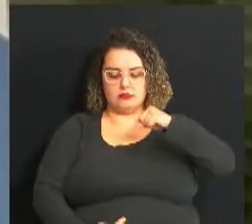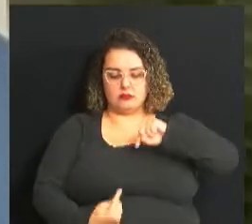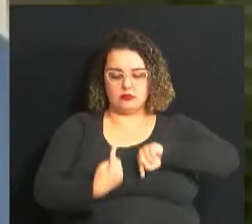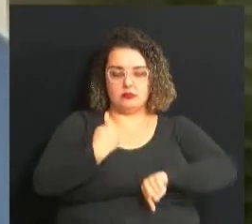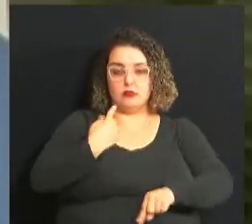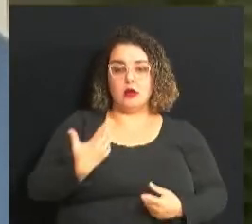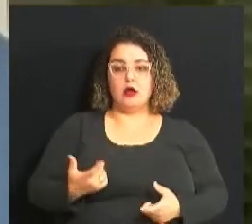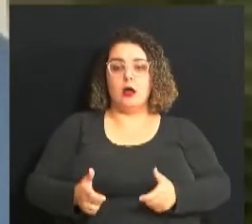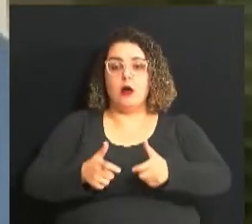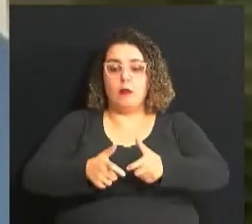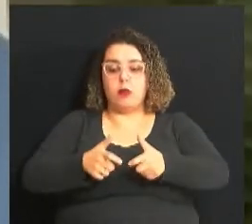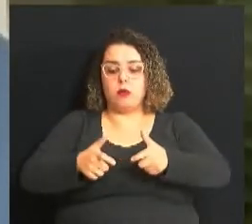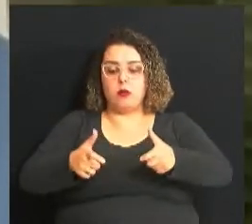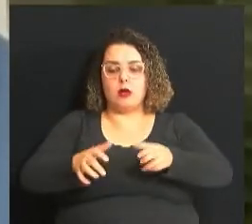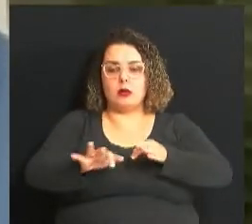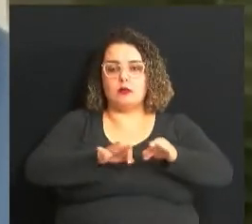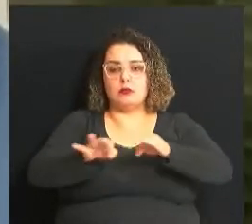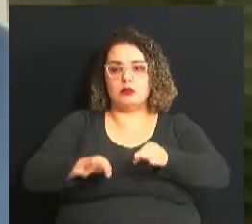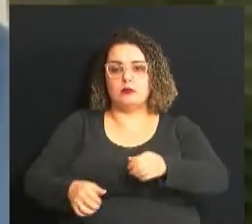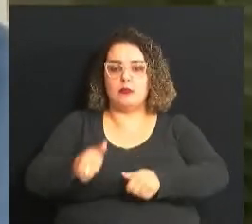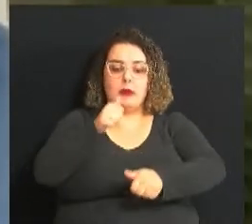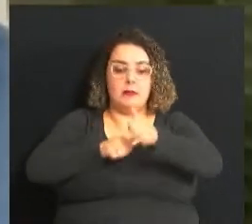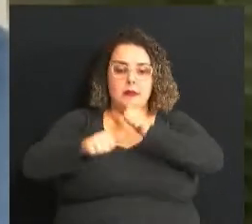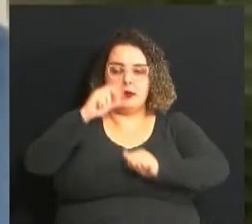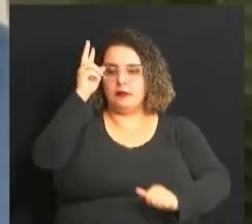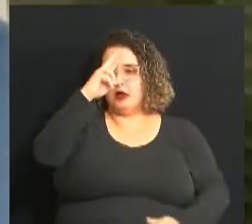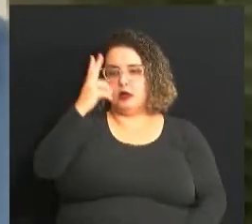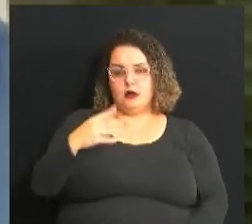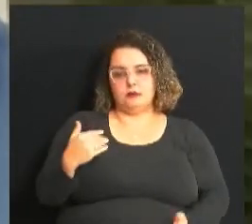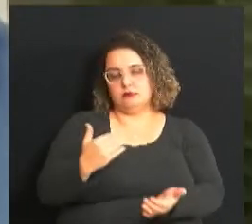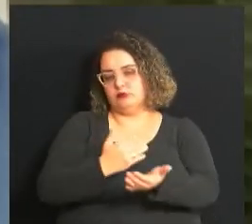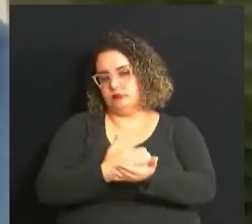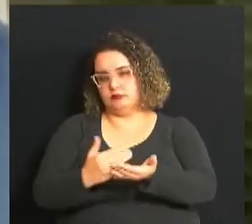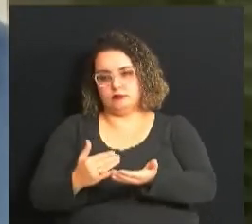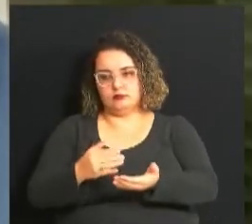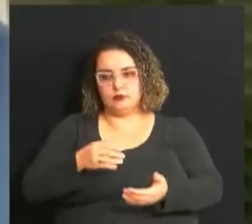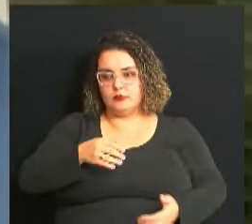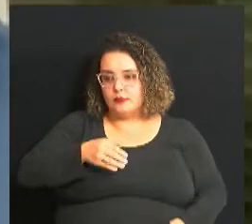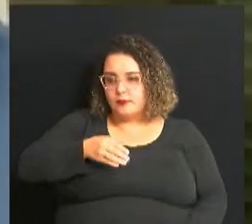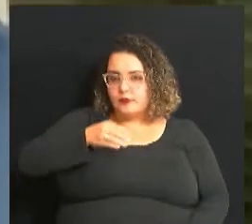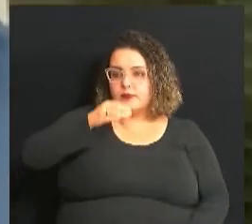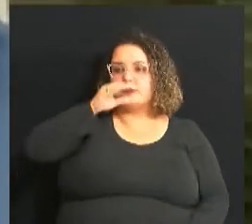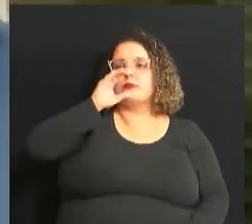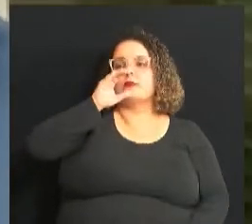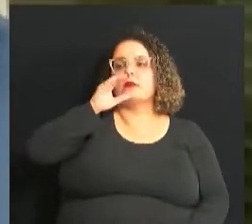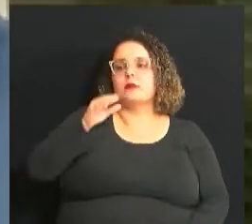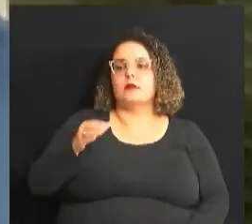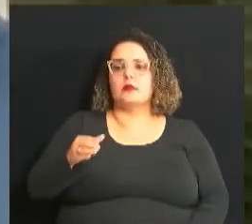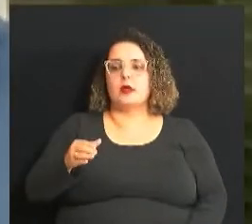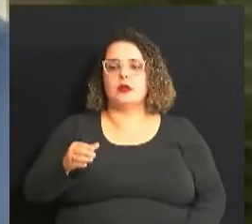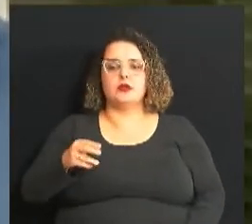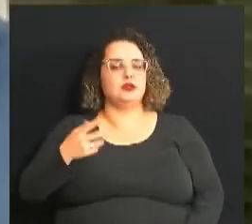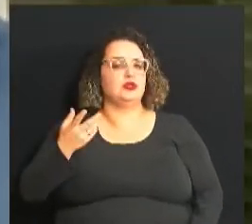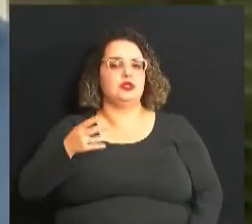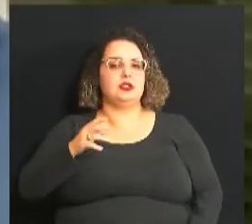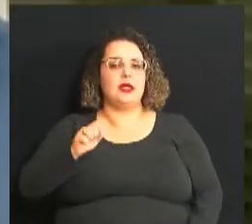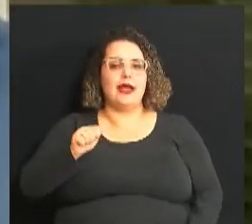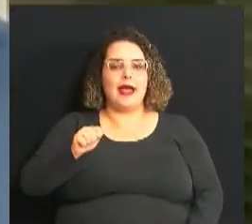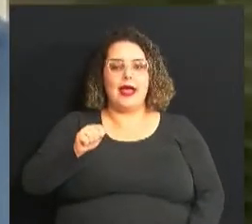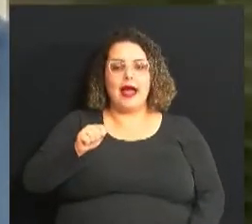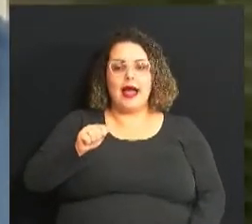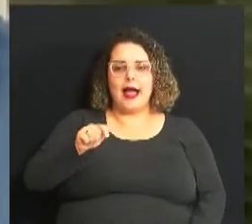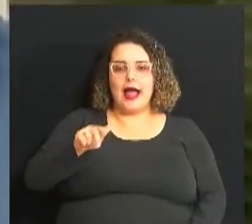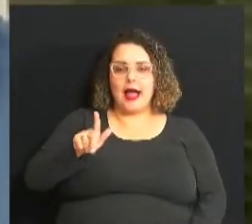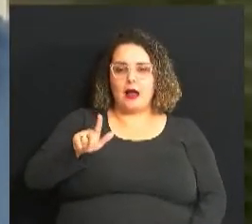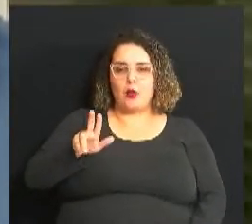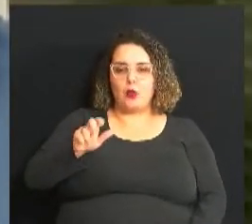maiores de álcool. Então, o indivíduo começa, por exemplo, com uma dose de aguardente por dia, e ele vai aumentando, depois